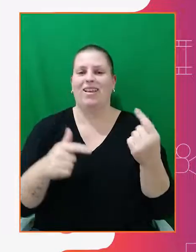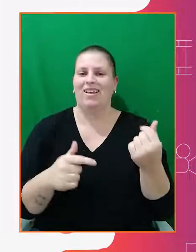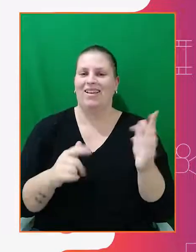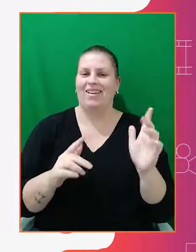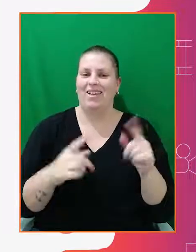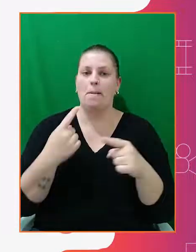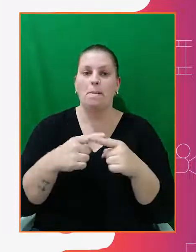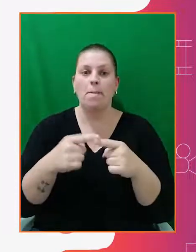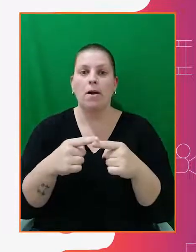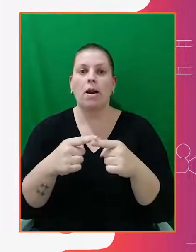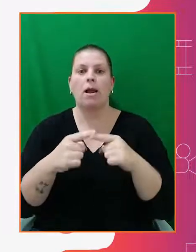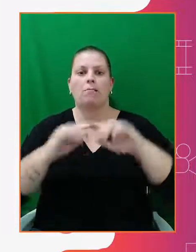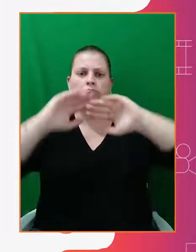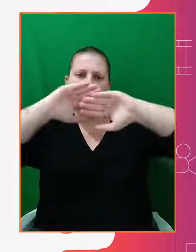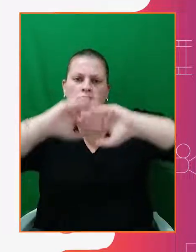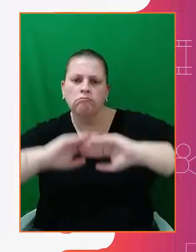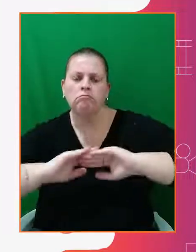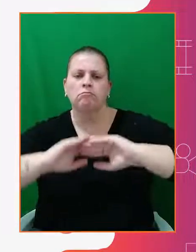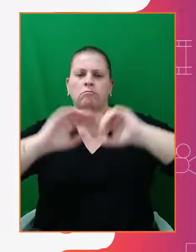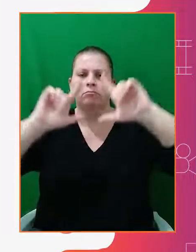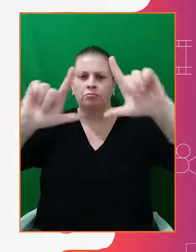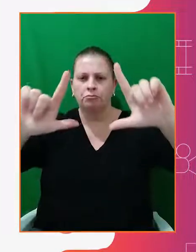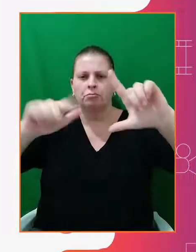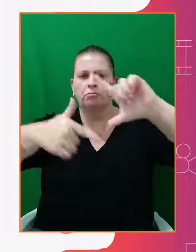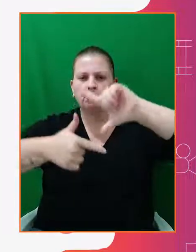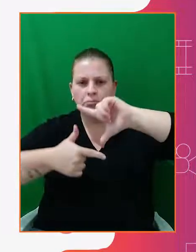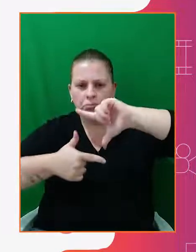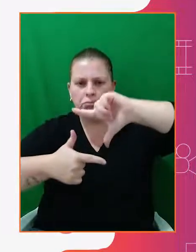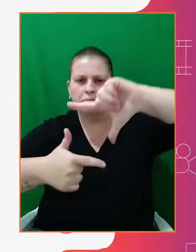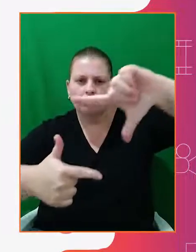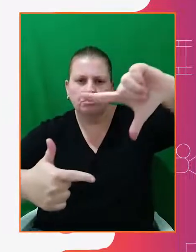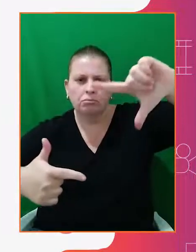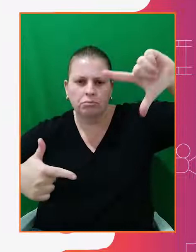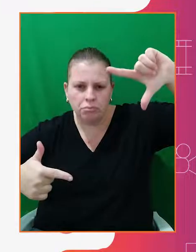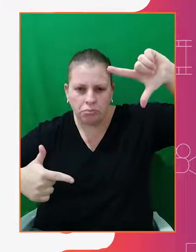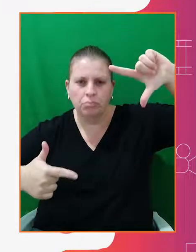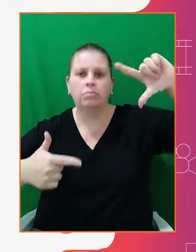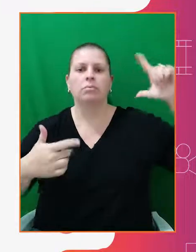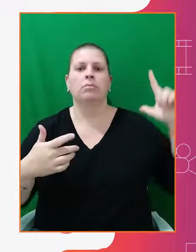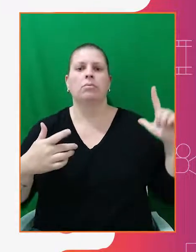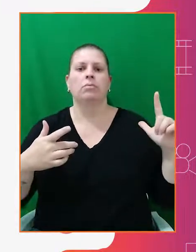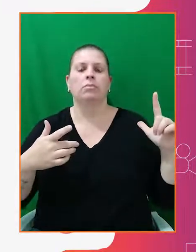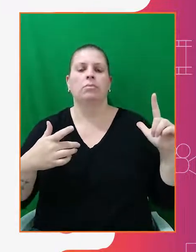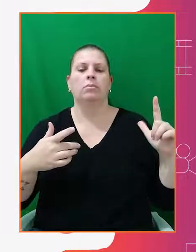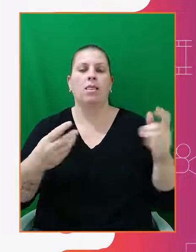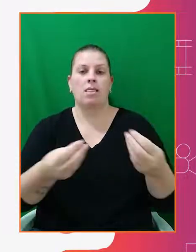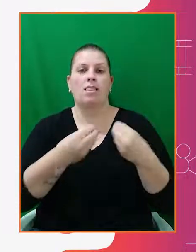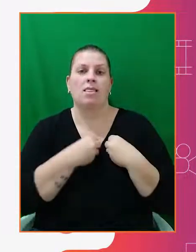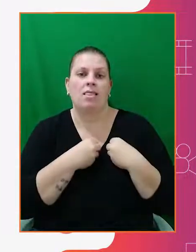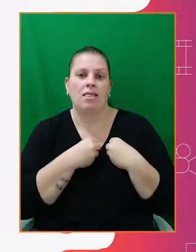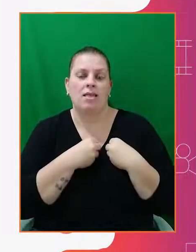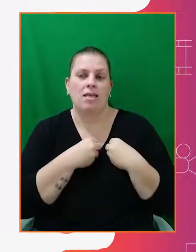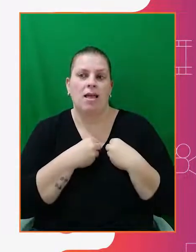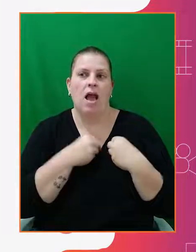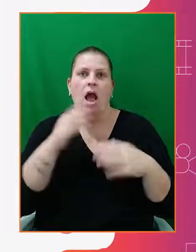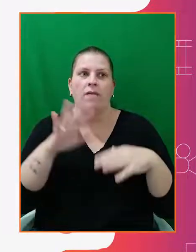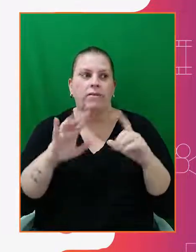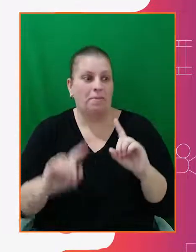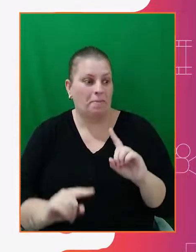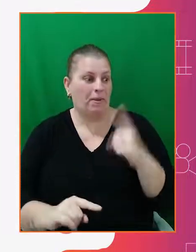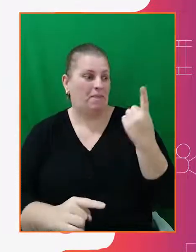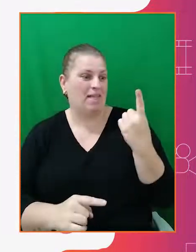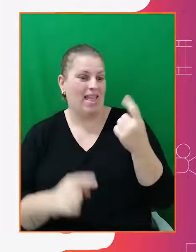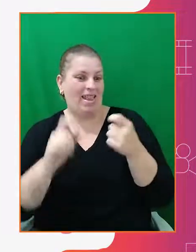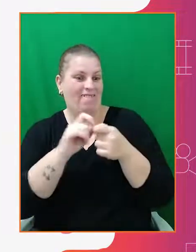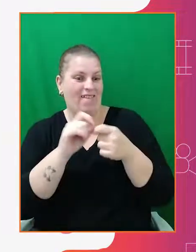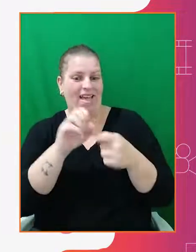as possibilidades que os planos e as cenas e os movimentos e as angulações podem nos dar. E não é sempre no primeiro